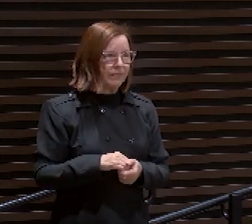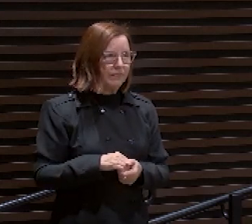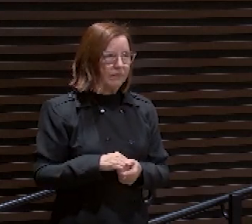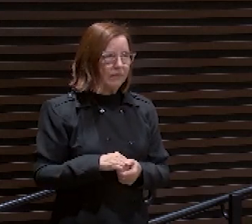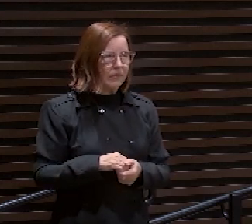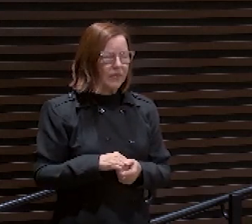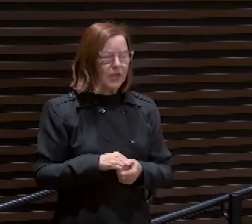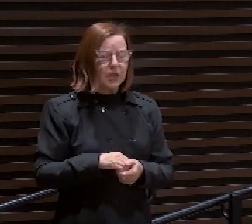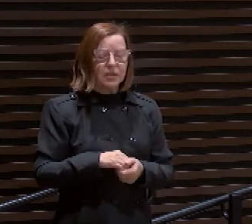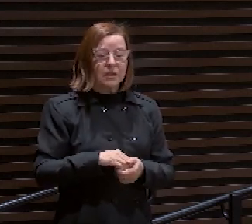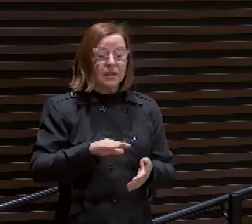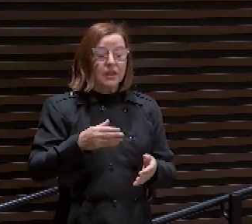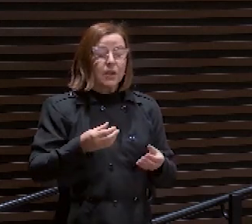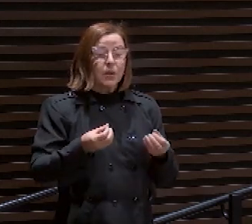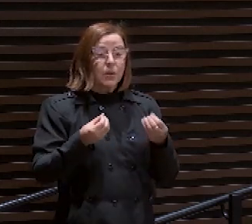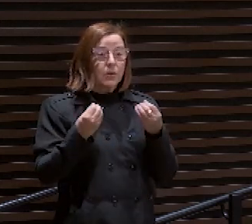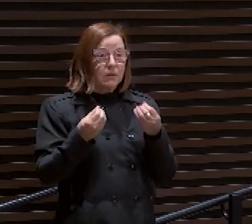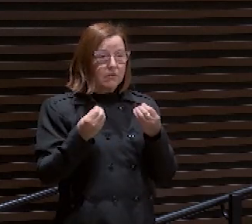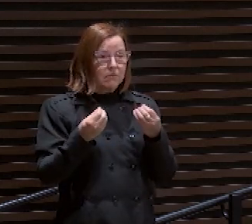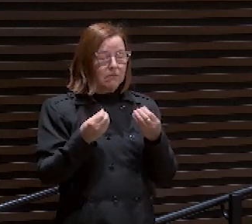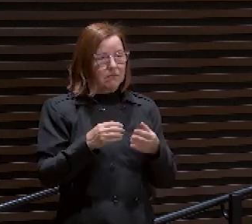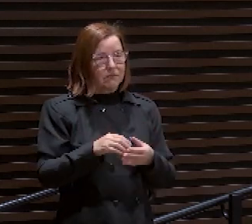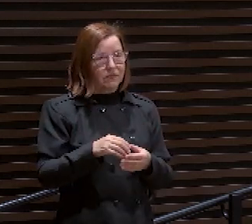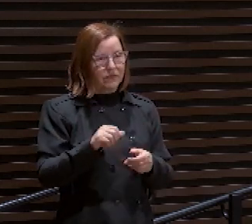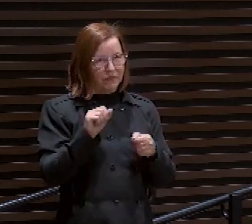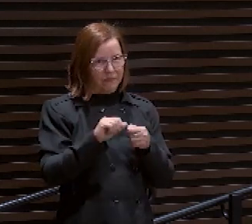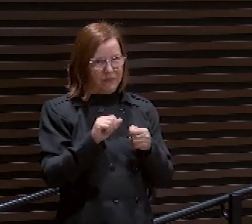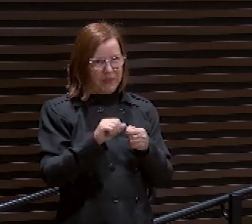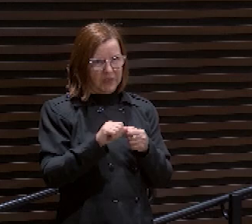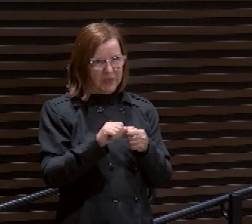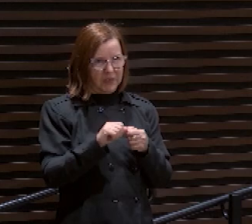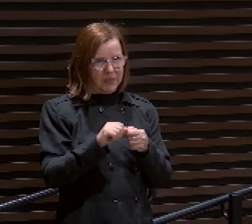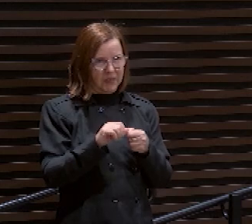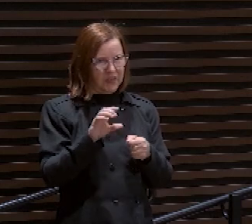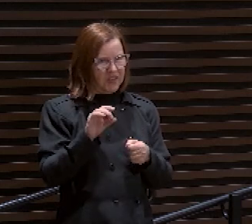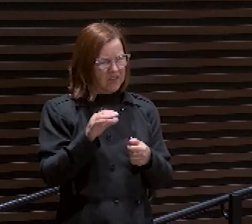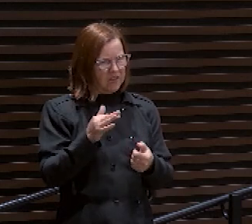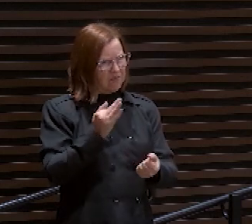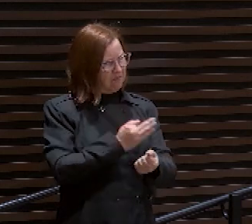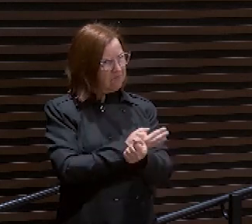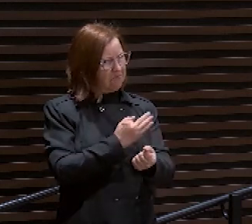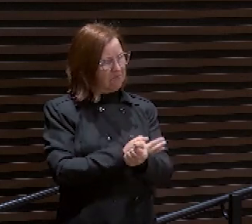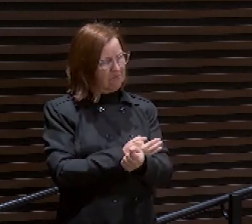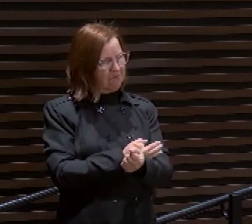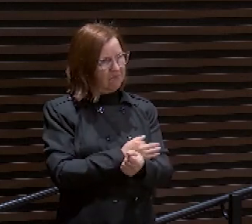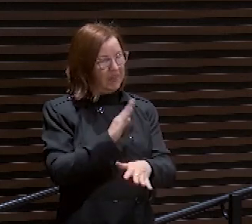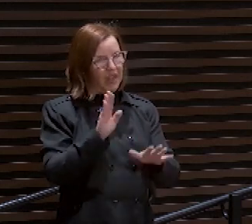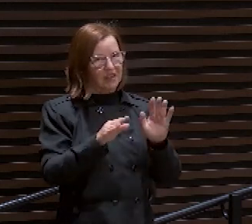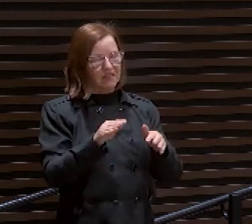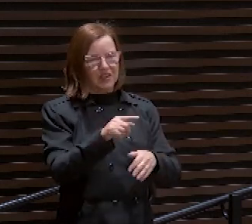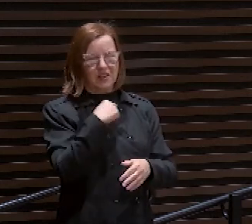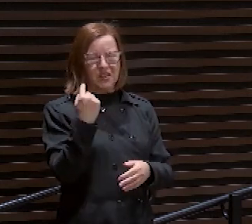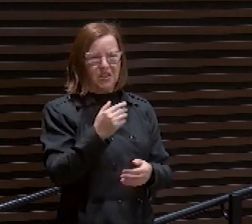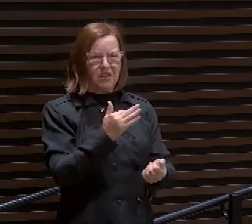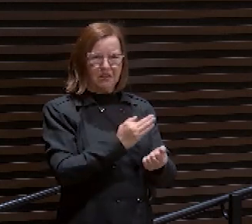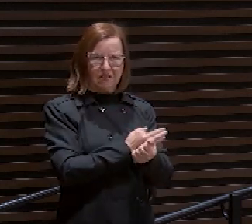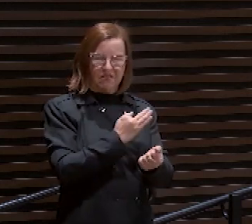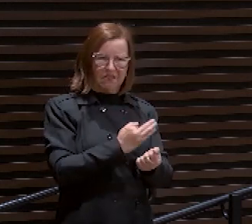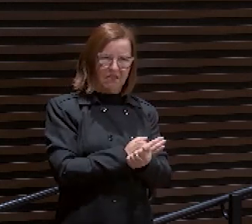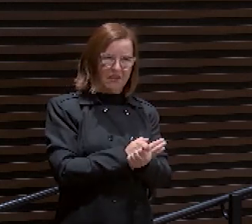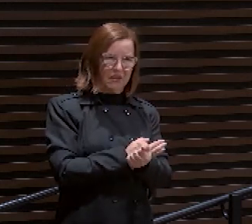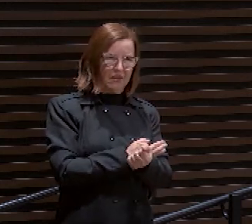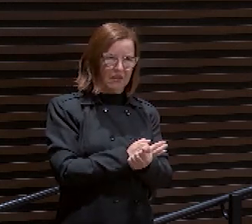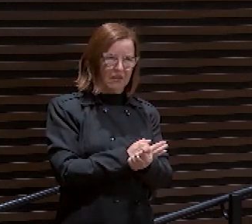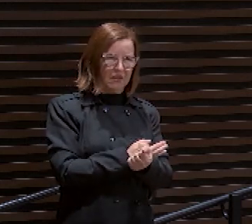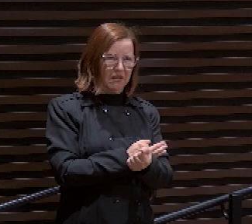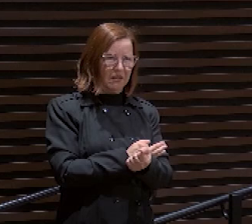Então, como agir? Será que é simplesmente tolerar? Muitas vezes a gente tolera com